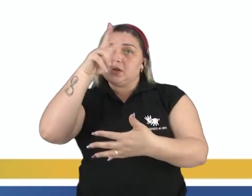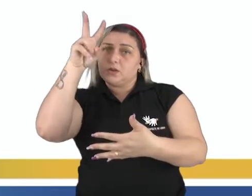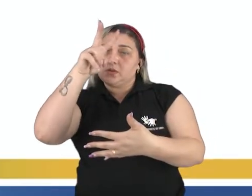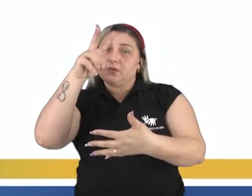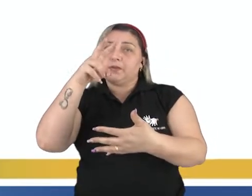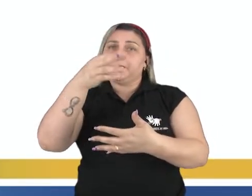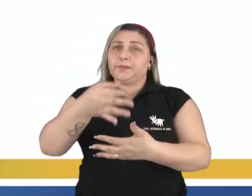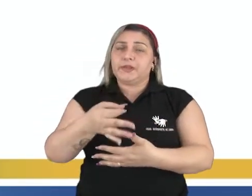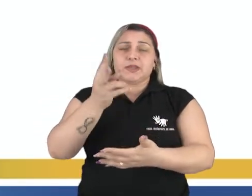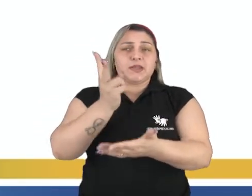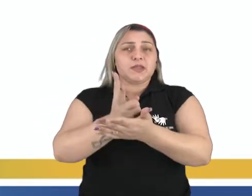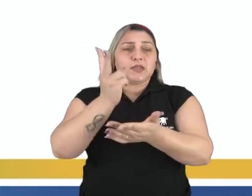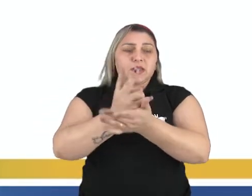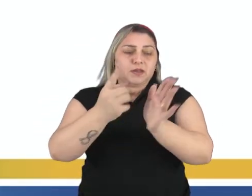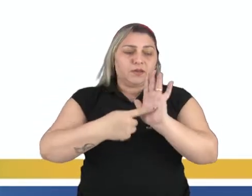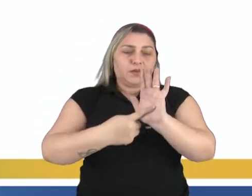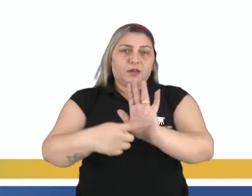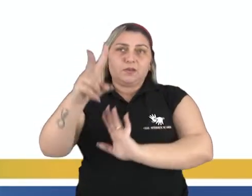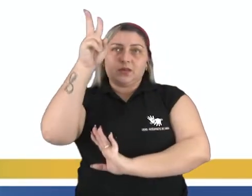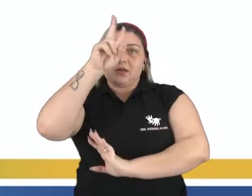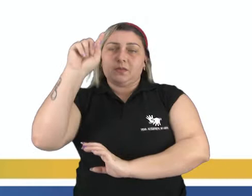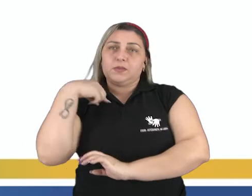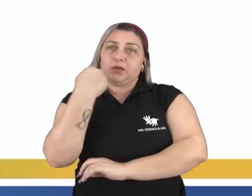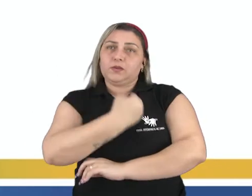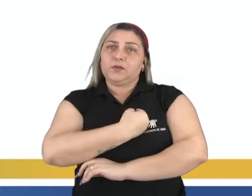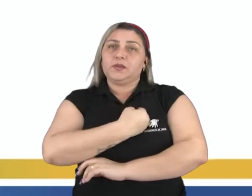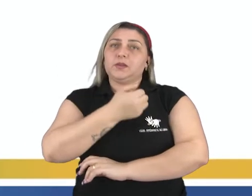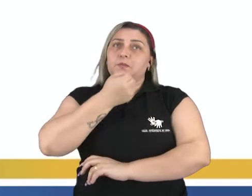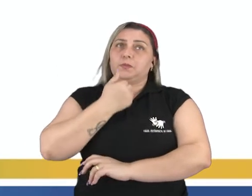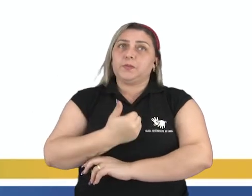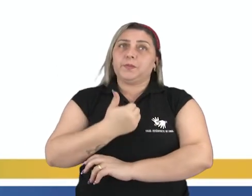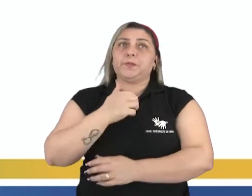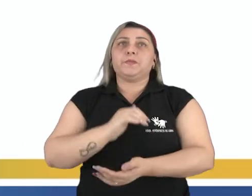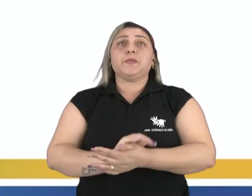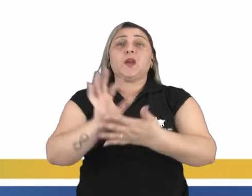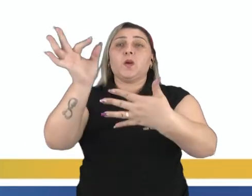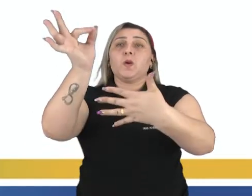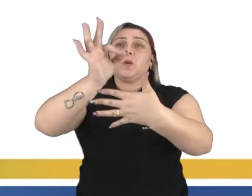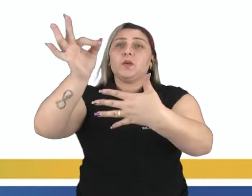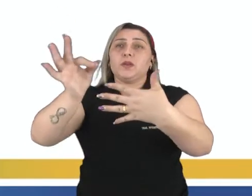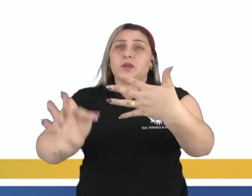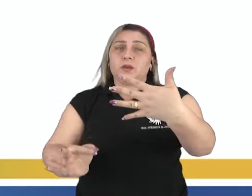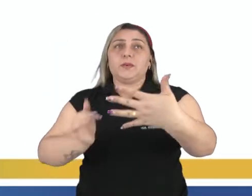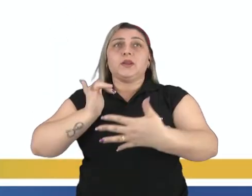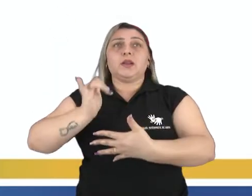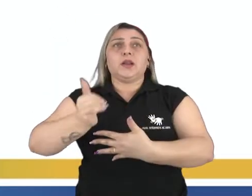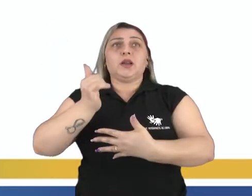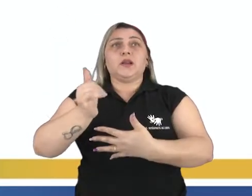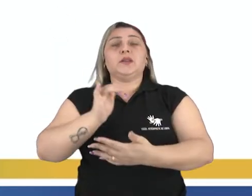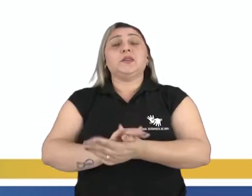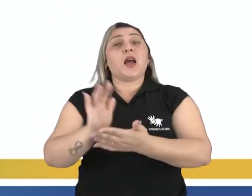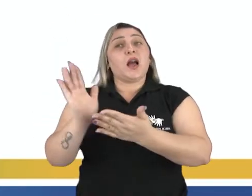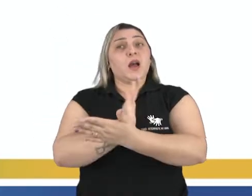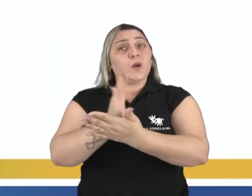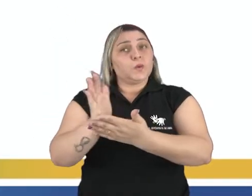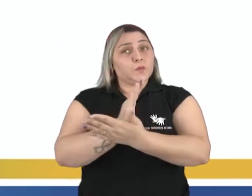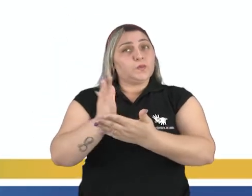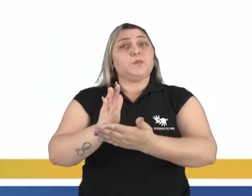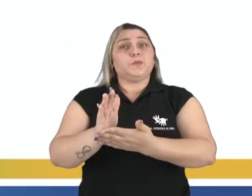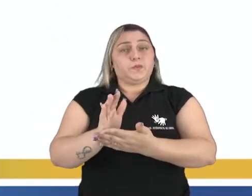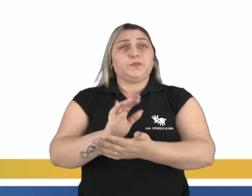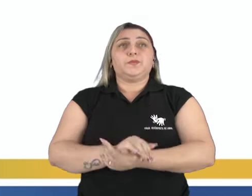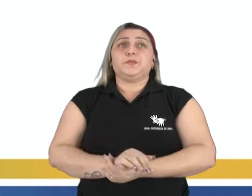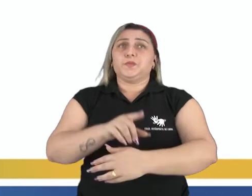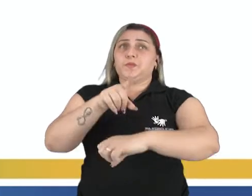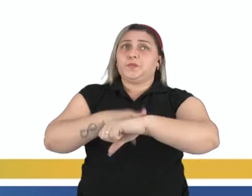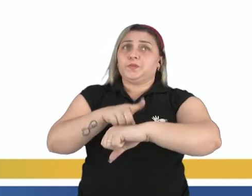tá sempre vai apresentar uma história para gente tá bom então nós temos aqui alguns elementos